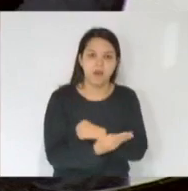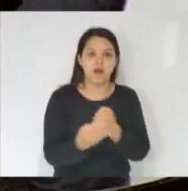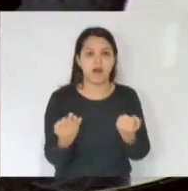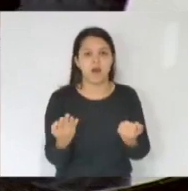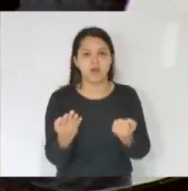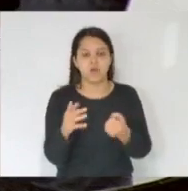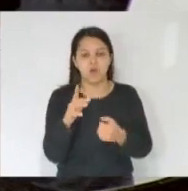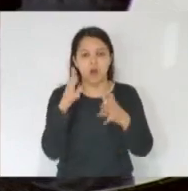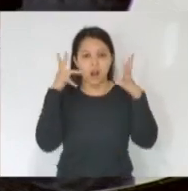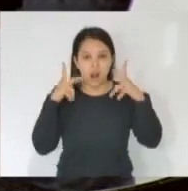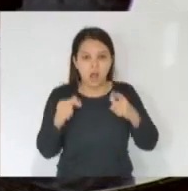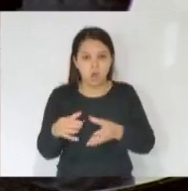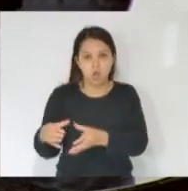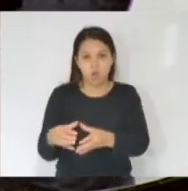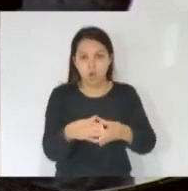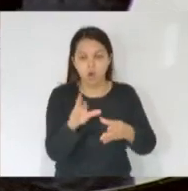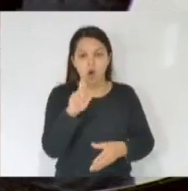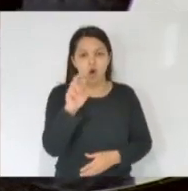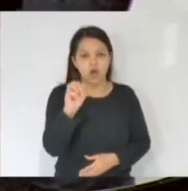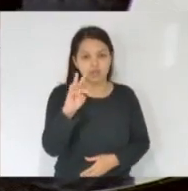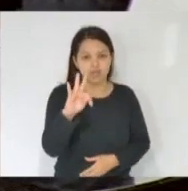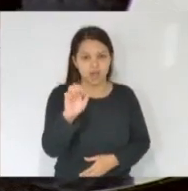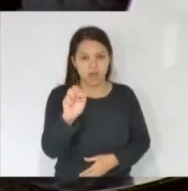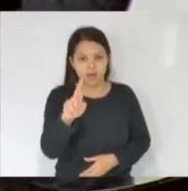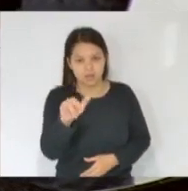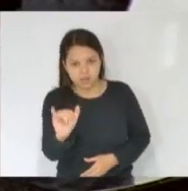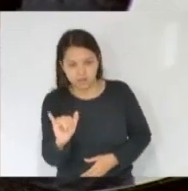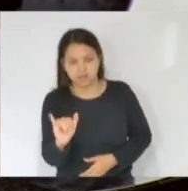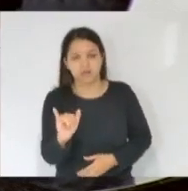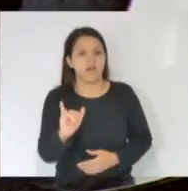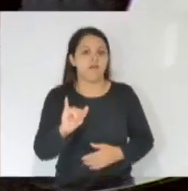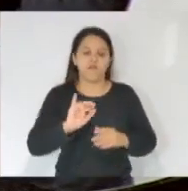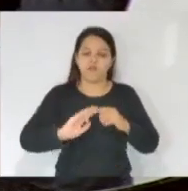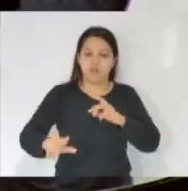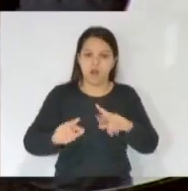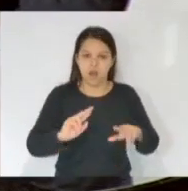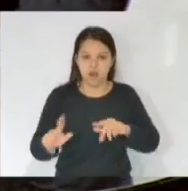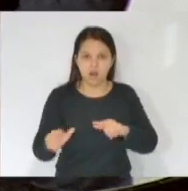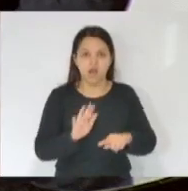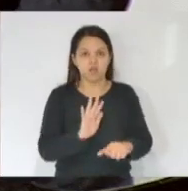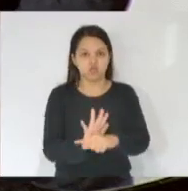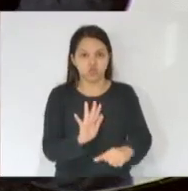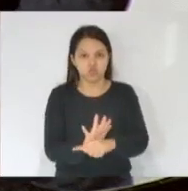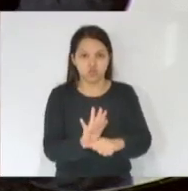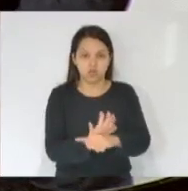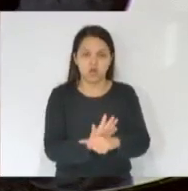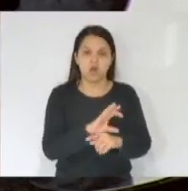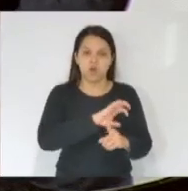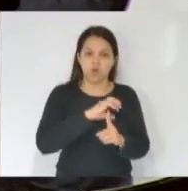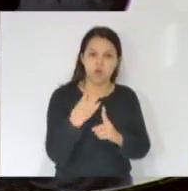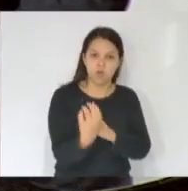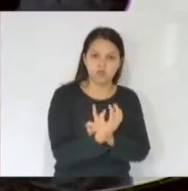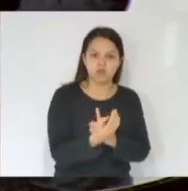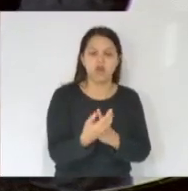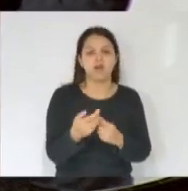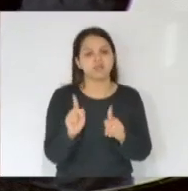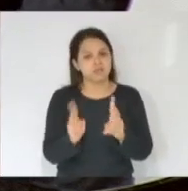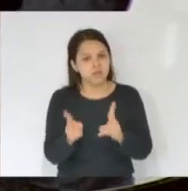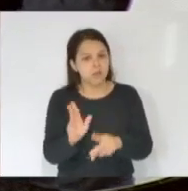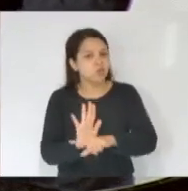Essas entidades estão sempre presentes na comunidade, dando a sua contribuição, participando com o seu